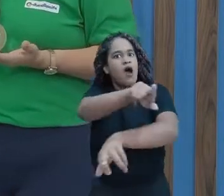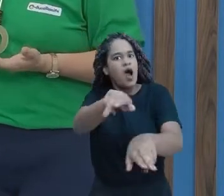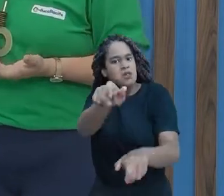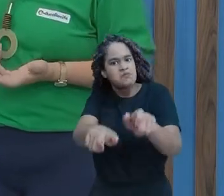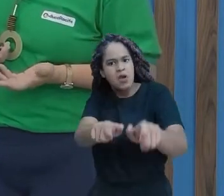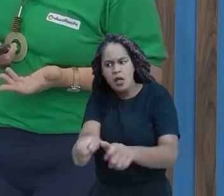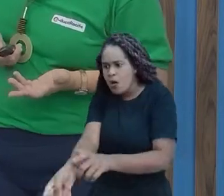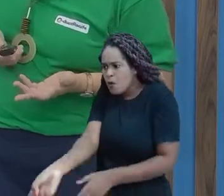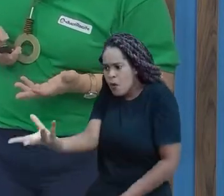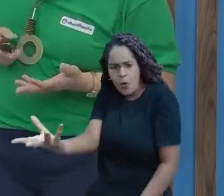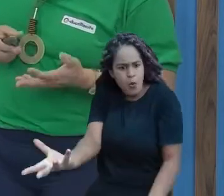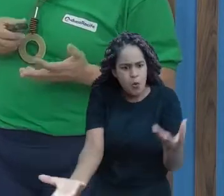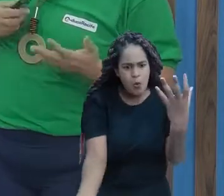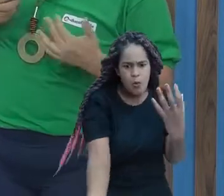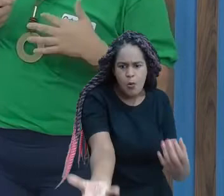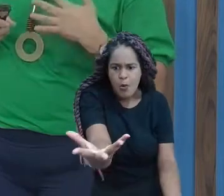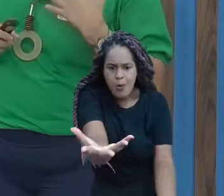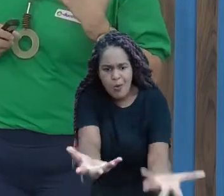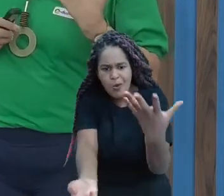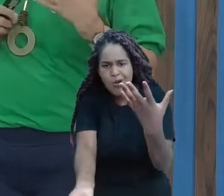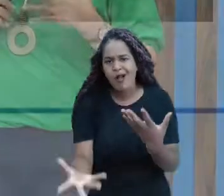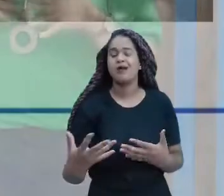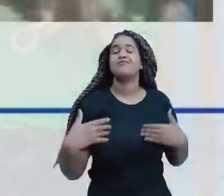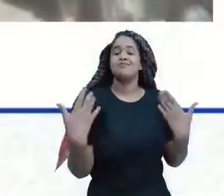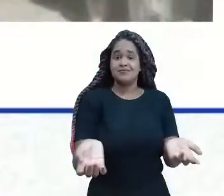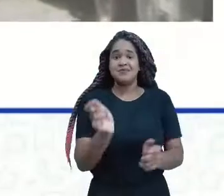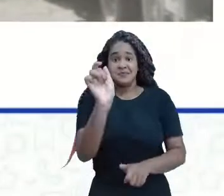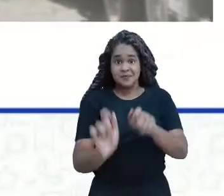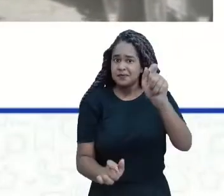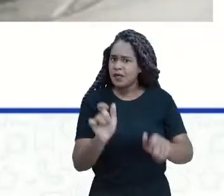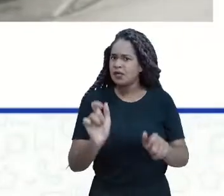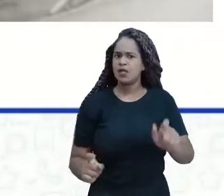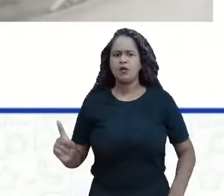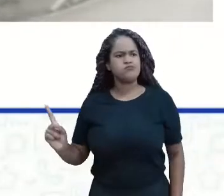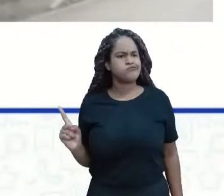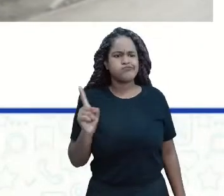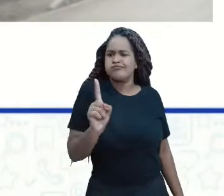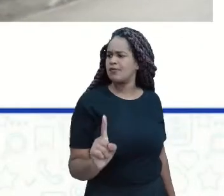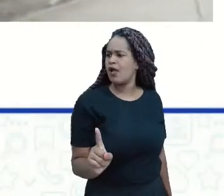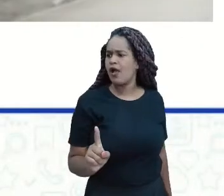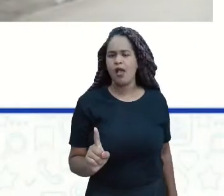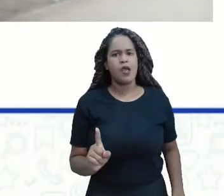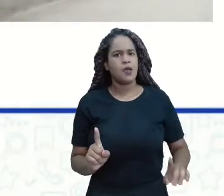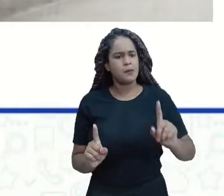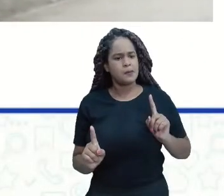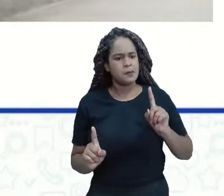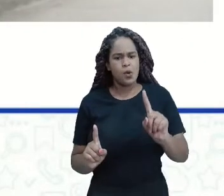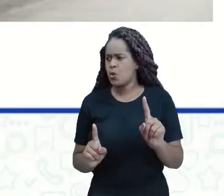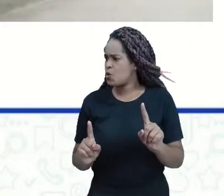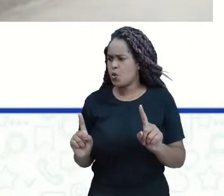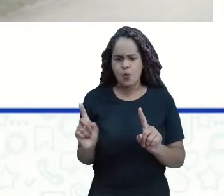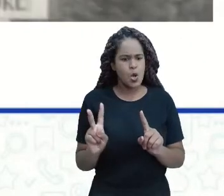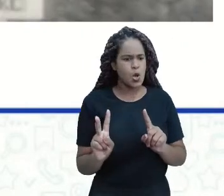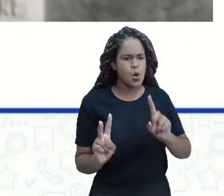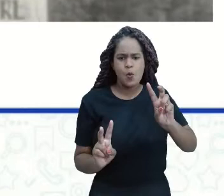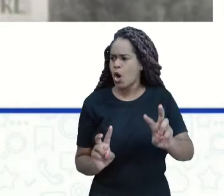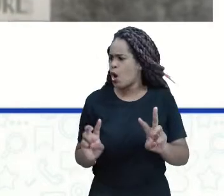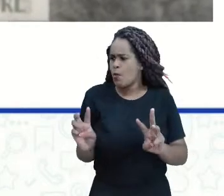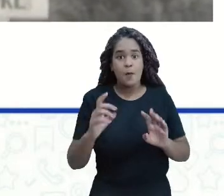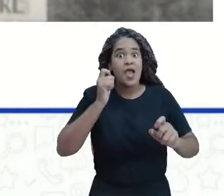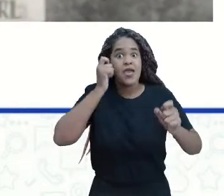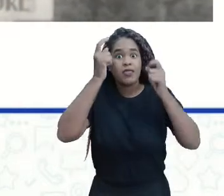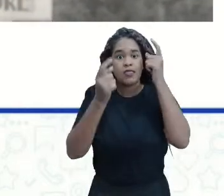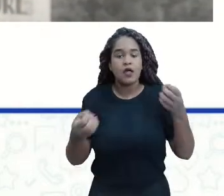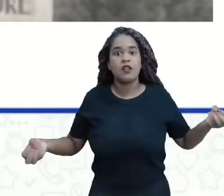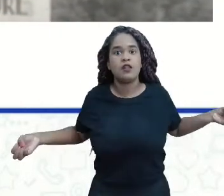de artistas. E esse pessoal, eles chegaram, né, esse povo, eles vieram com novas